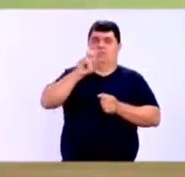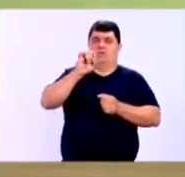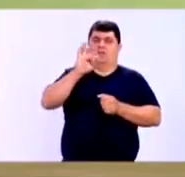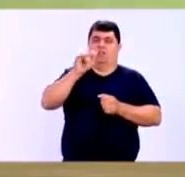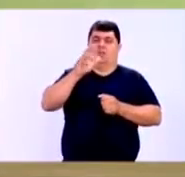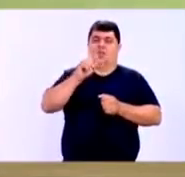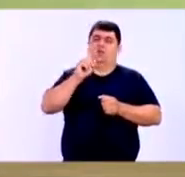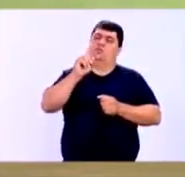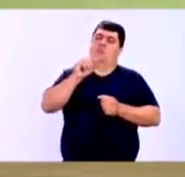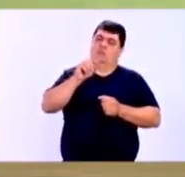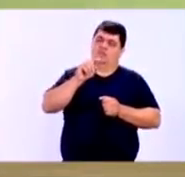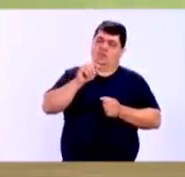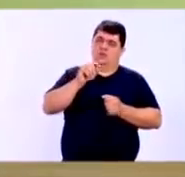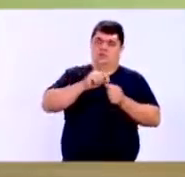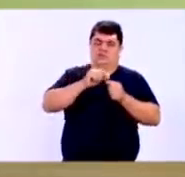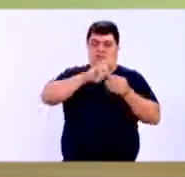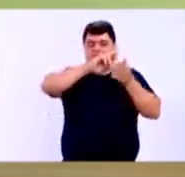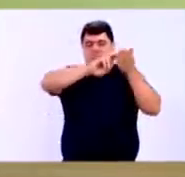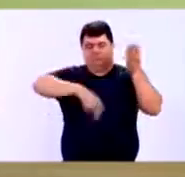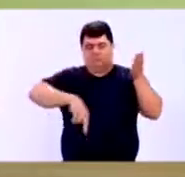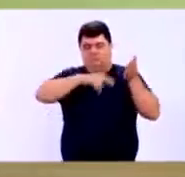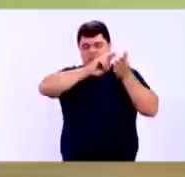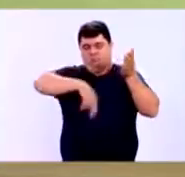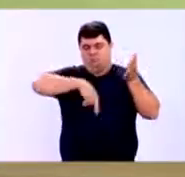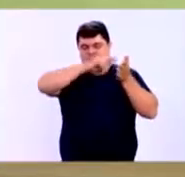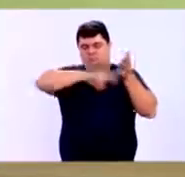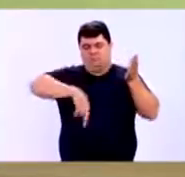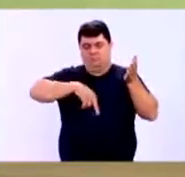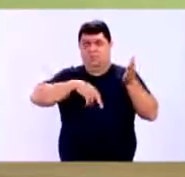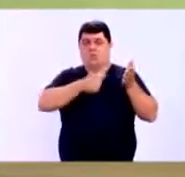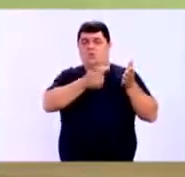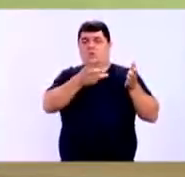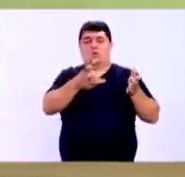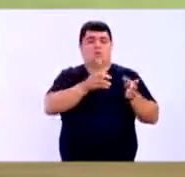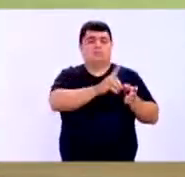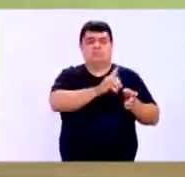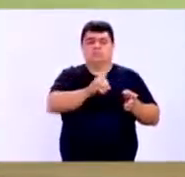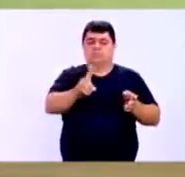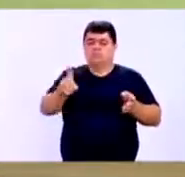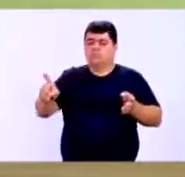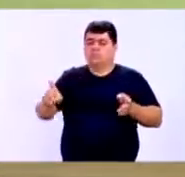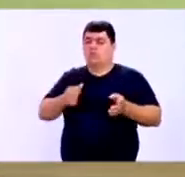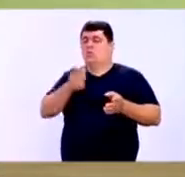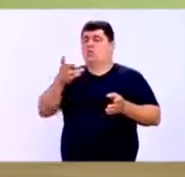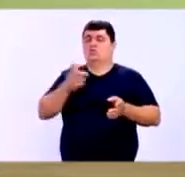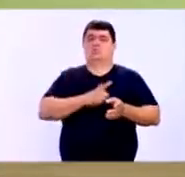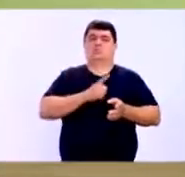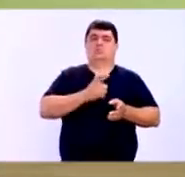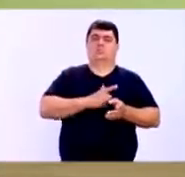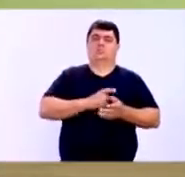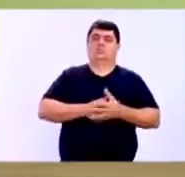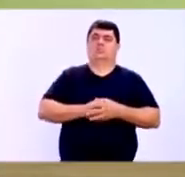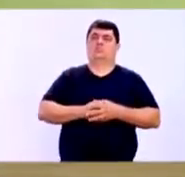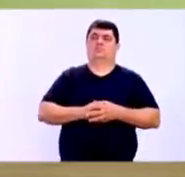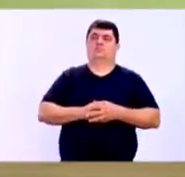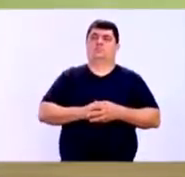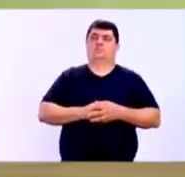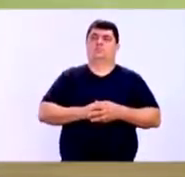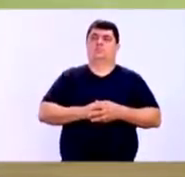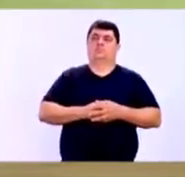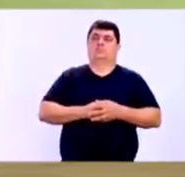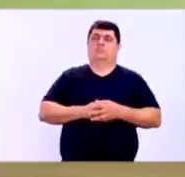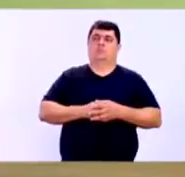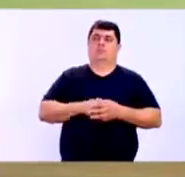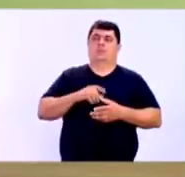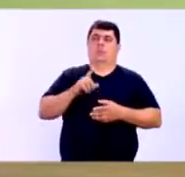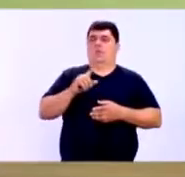periódico, ou seja, faz-se a contagem física dos bens existentes naquele momento. Isso não quer